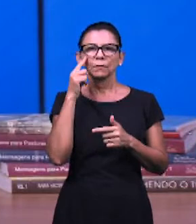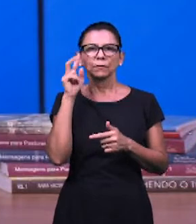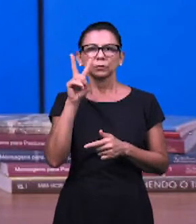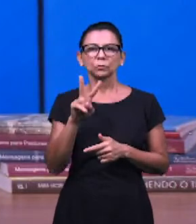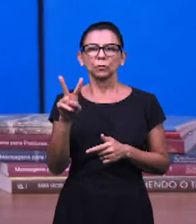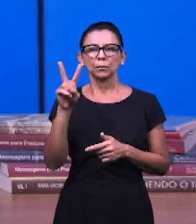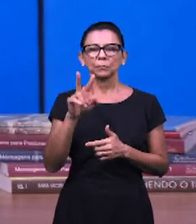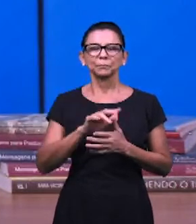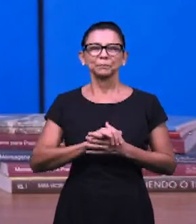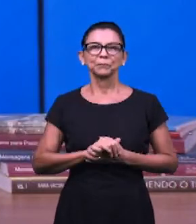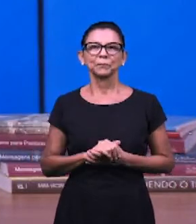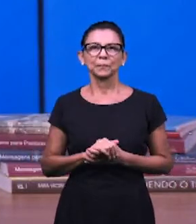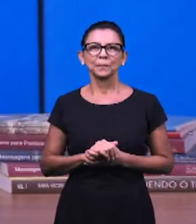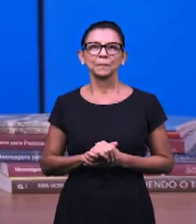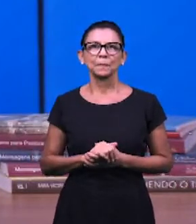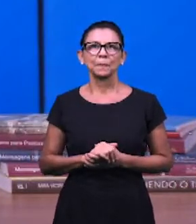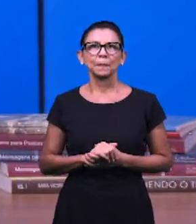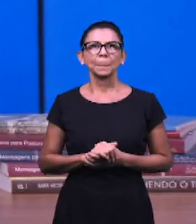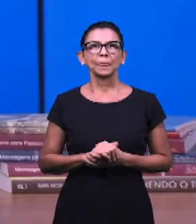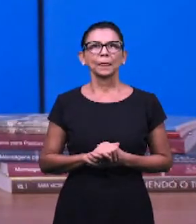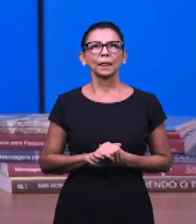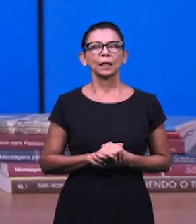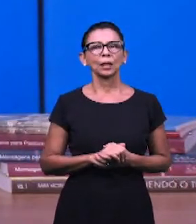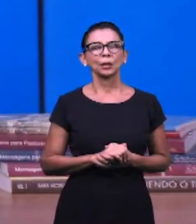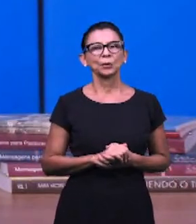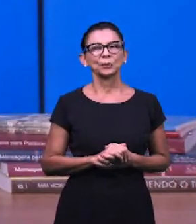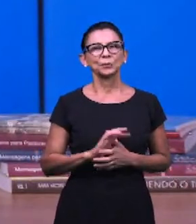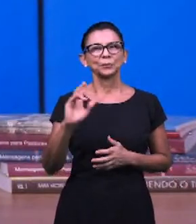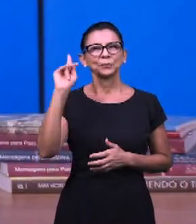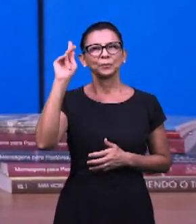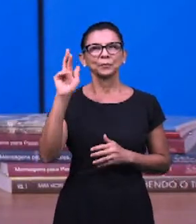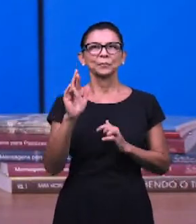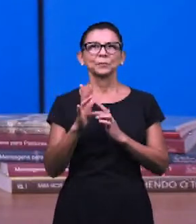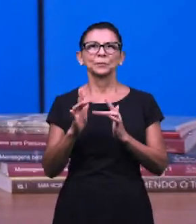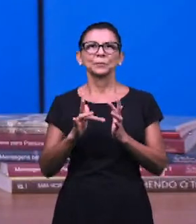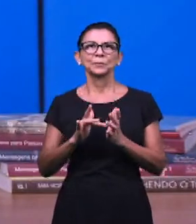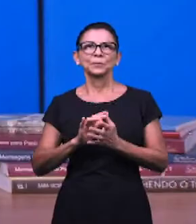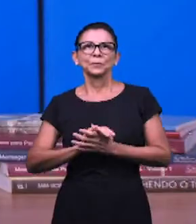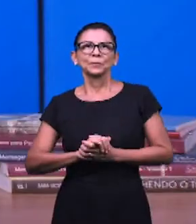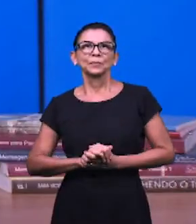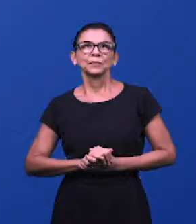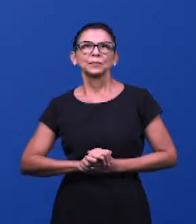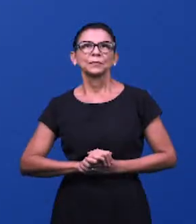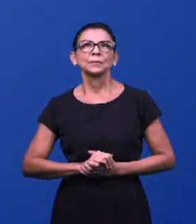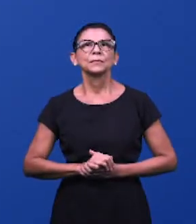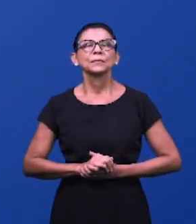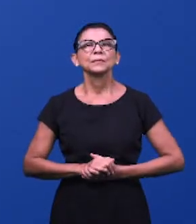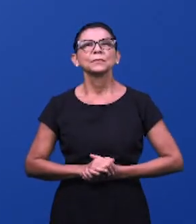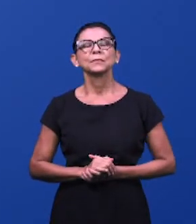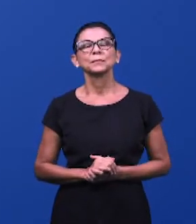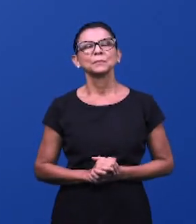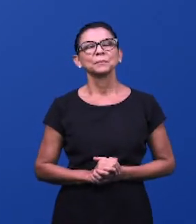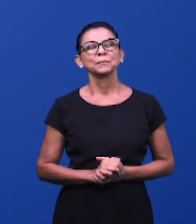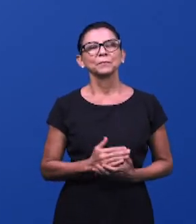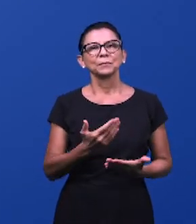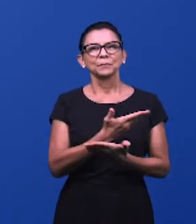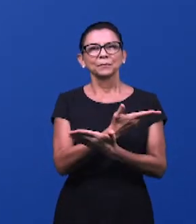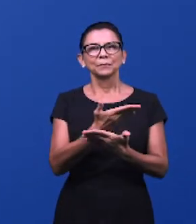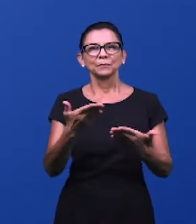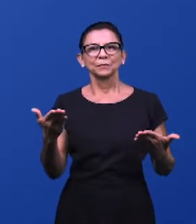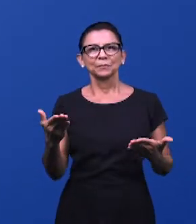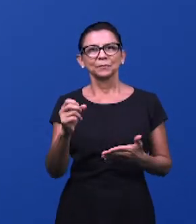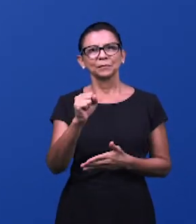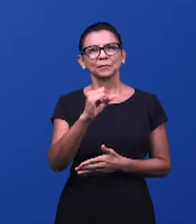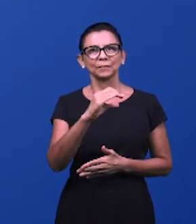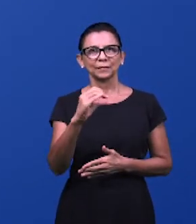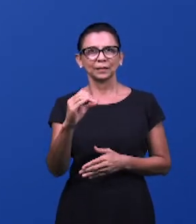tem, mas a resposta é maravilhosa. Pastor Eduardo, a paz do Senhor Jesus, companheiro. Eu saúdo a todos com a paz do Senhor Jesus.